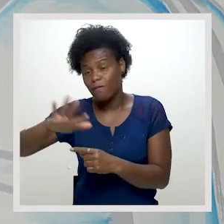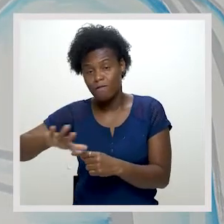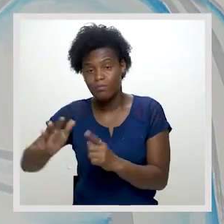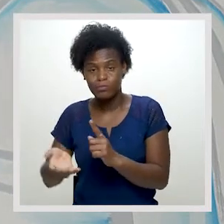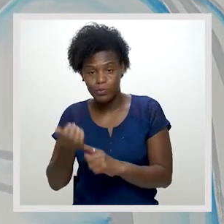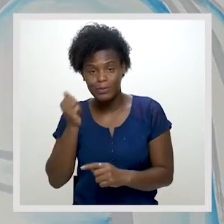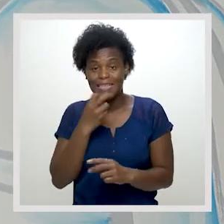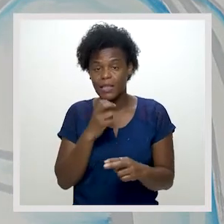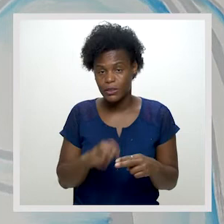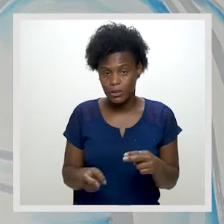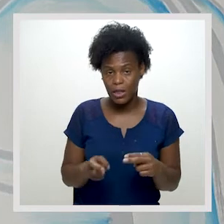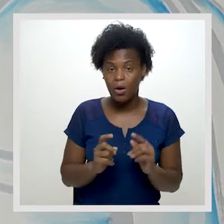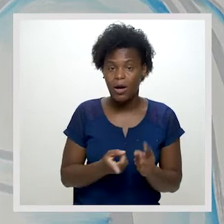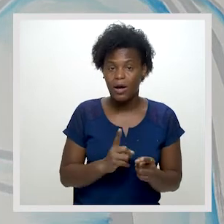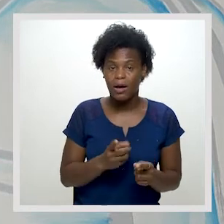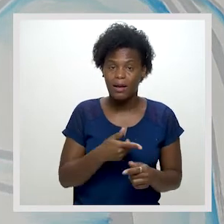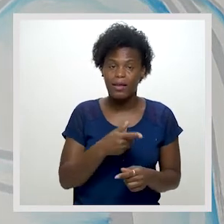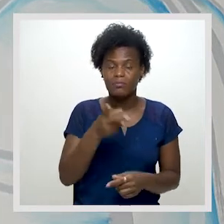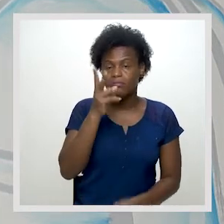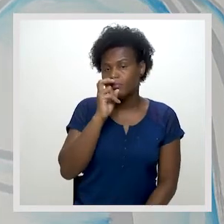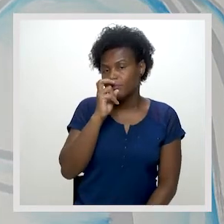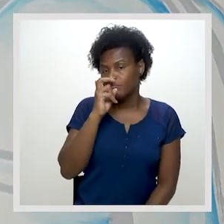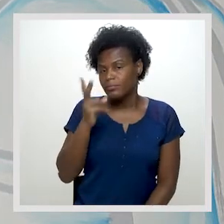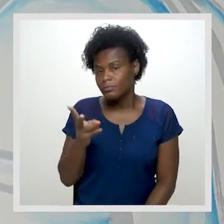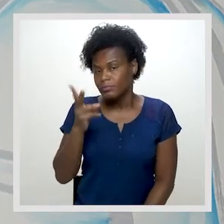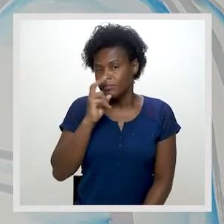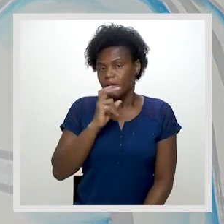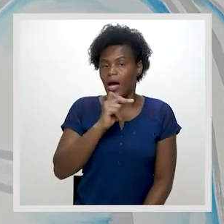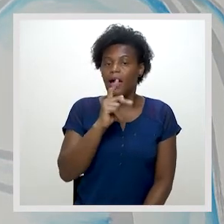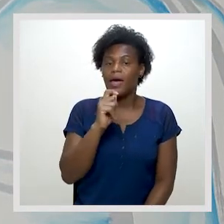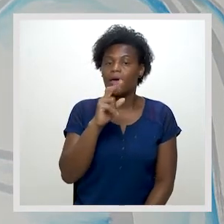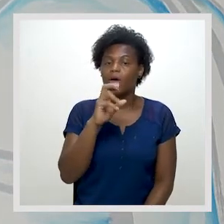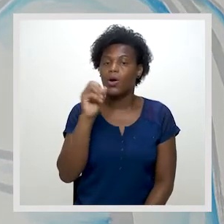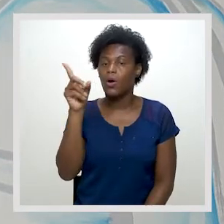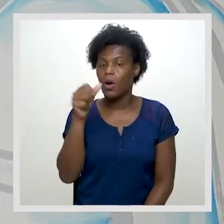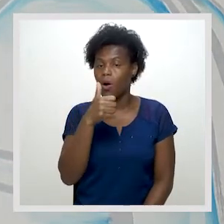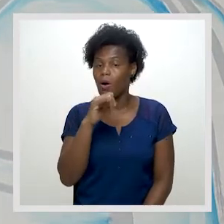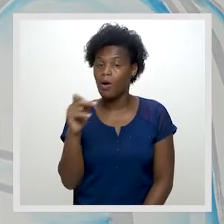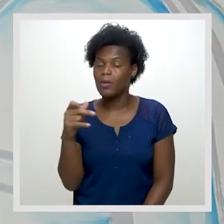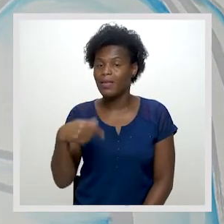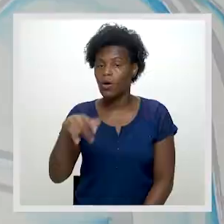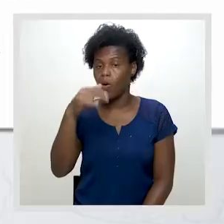obtenção de energia, que é através da respiração aeróbia, na presença do oxigênio.